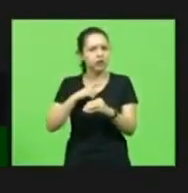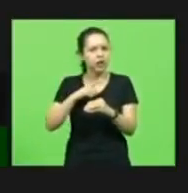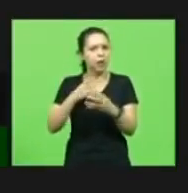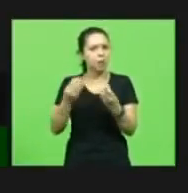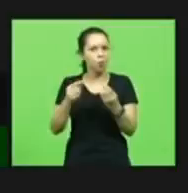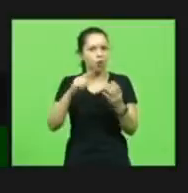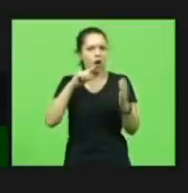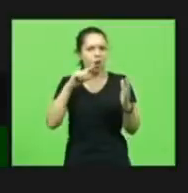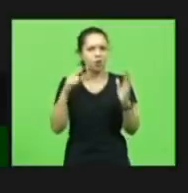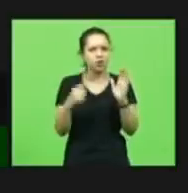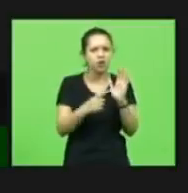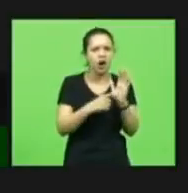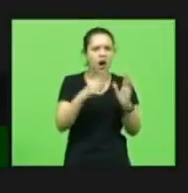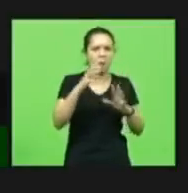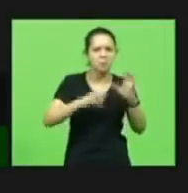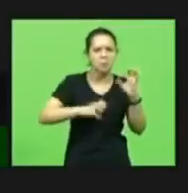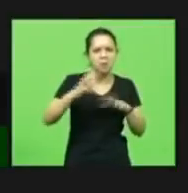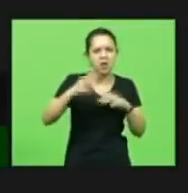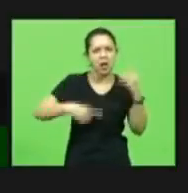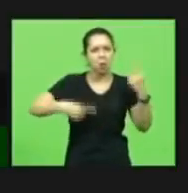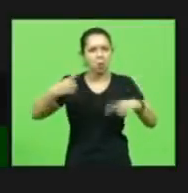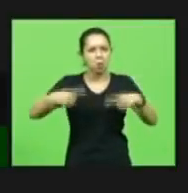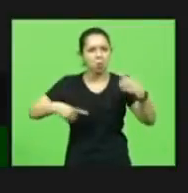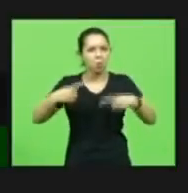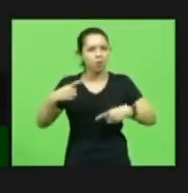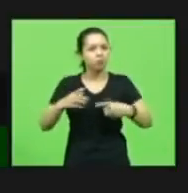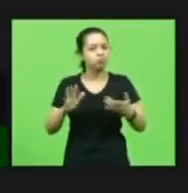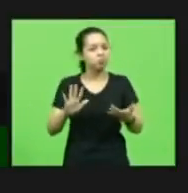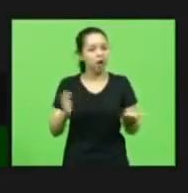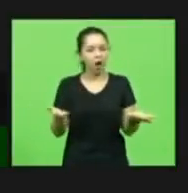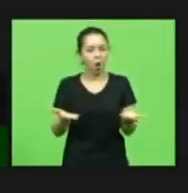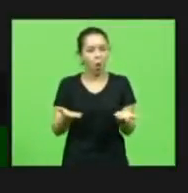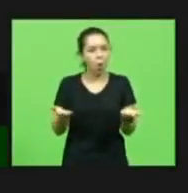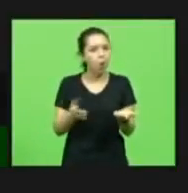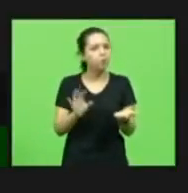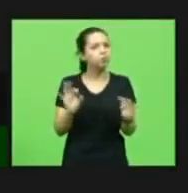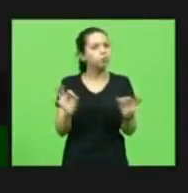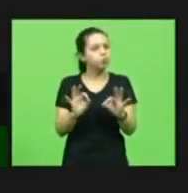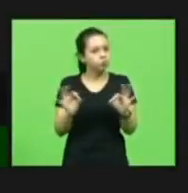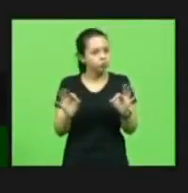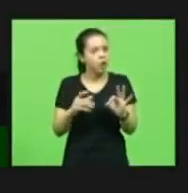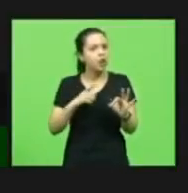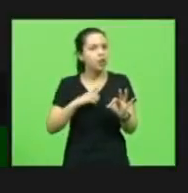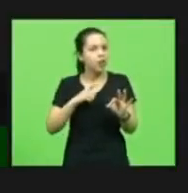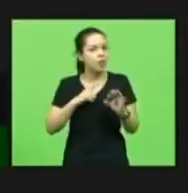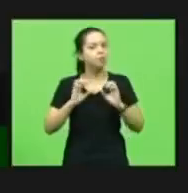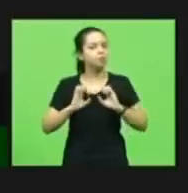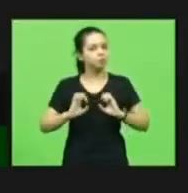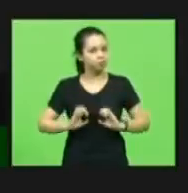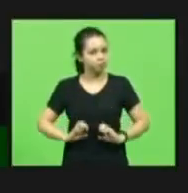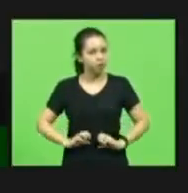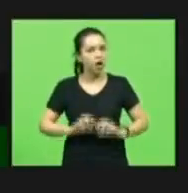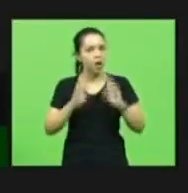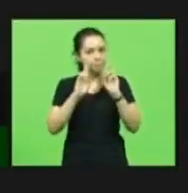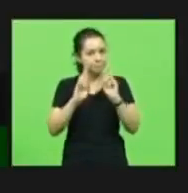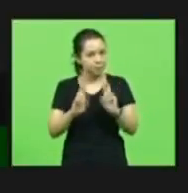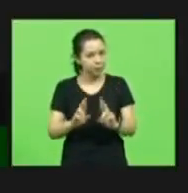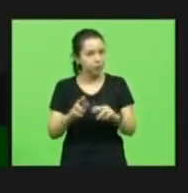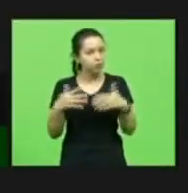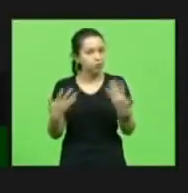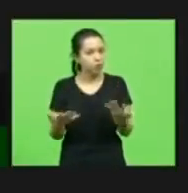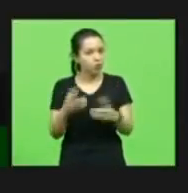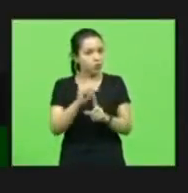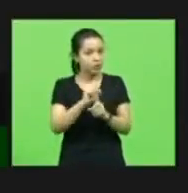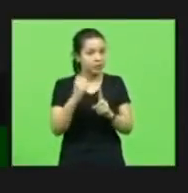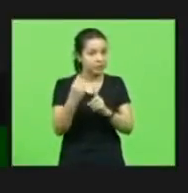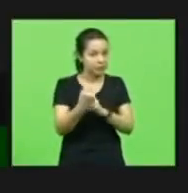de muitas brigas e bate-bocas, nessas eleições se manteve uma ética, se manteve um respeito. Então a sociedade